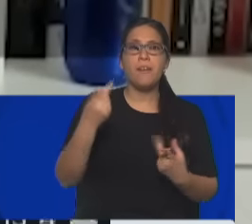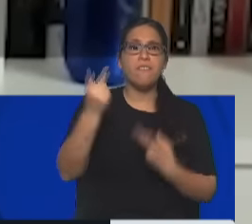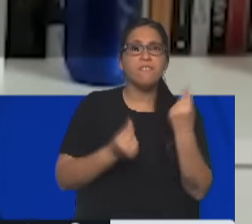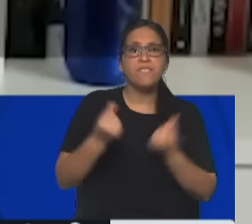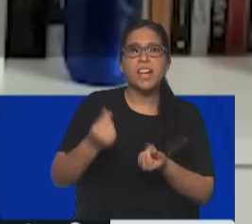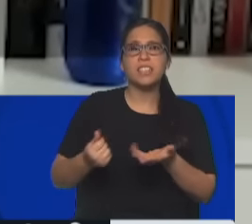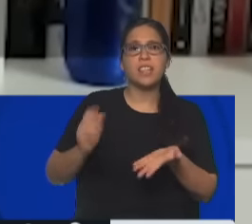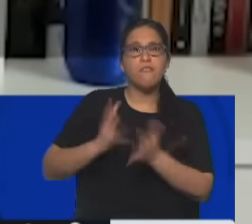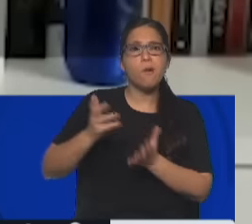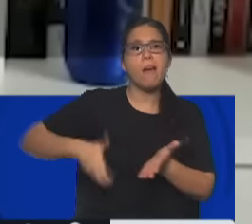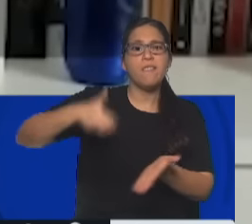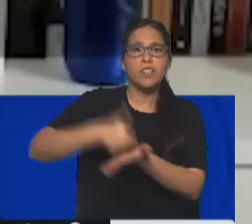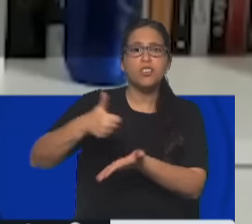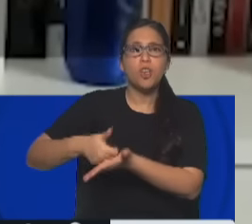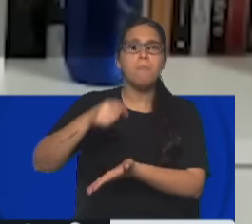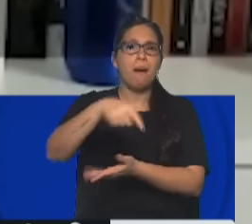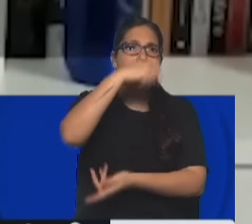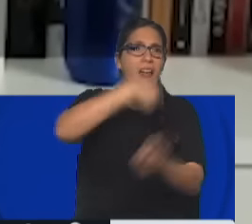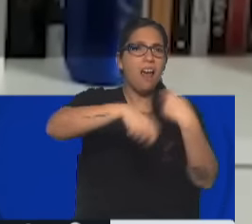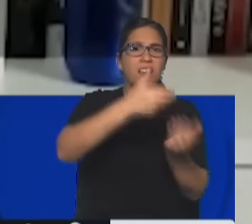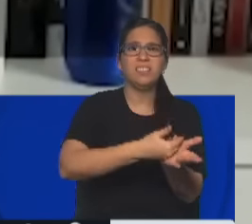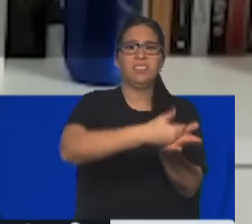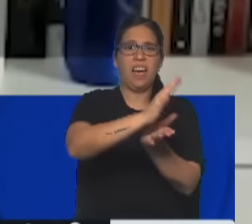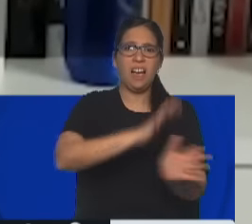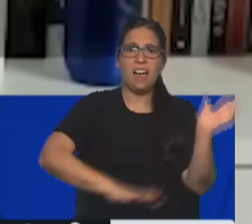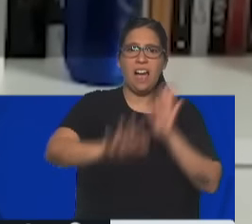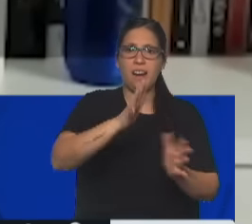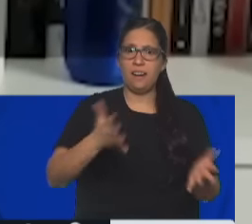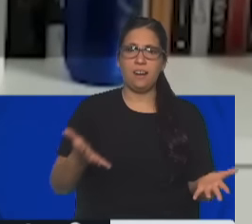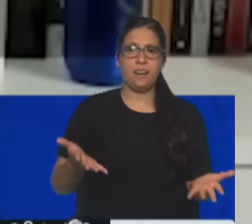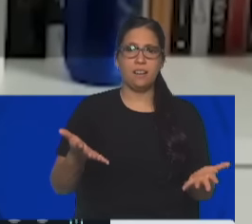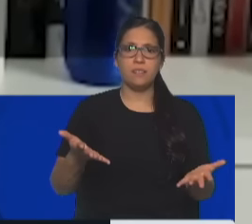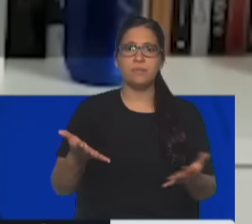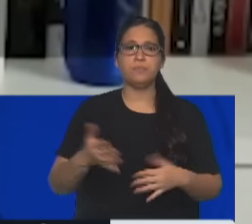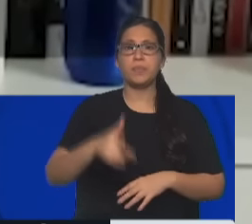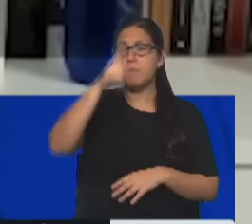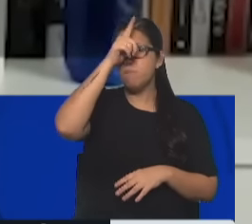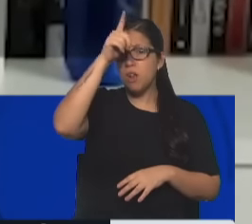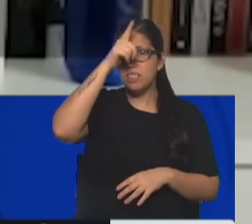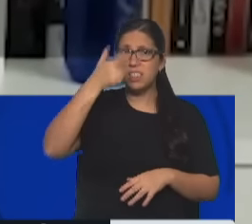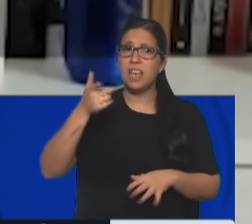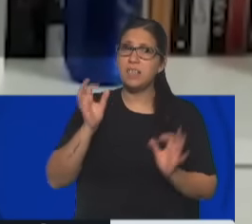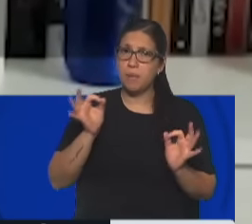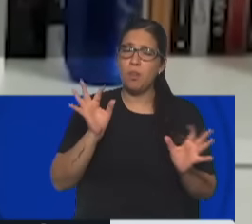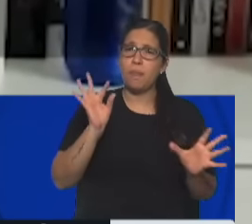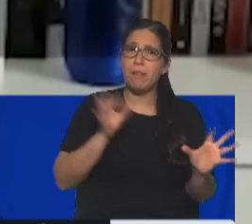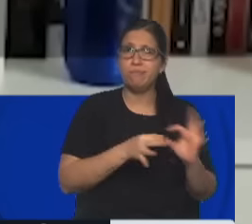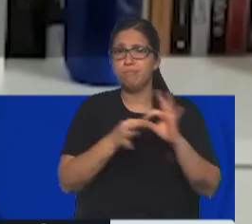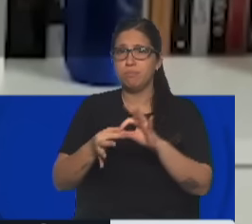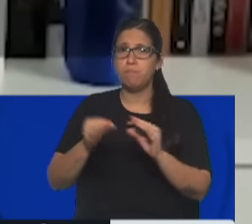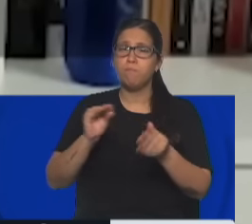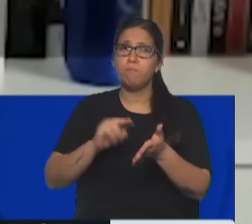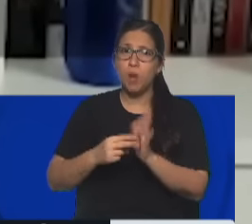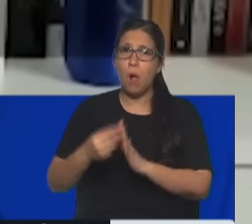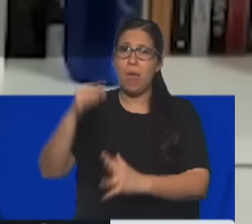para você tentar fazer uma coisa que é fundamental, que é limpar essas forças de segurança da corrupção, que a gente sabe que é um problema atávico da realidade das polícias do